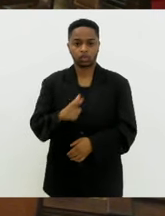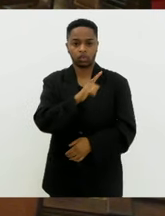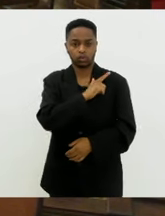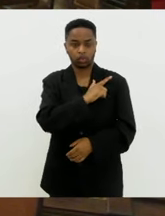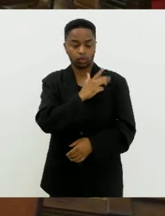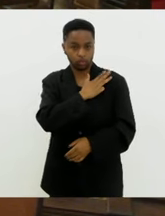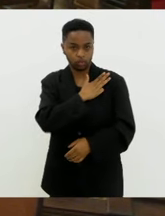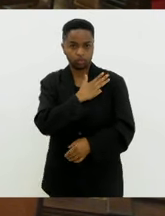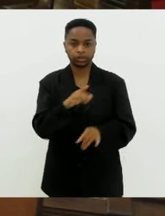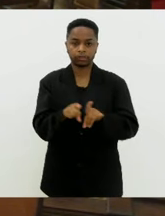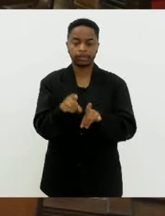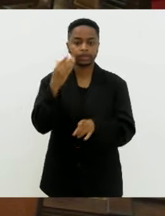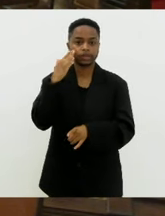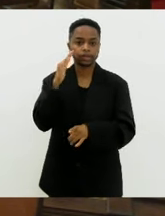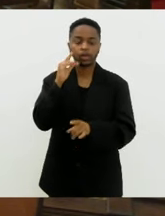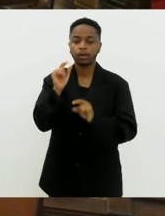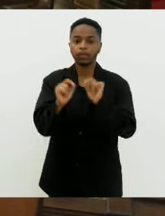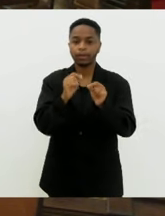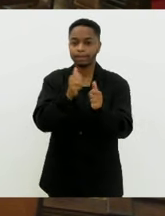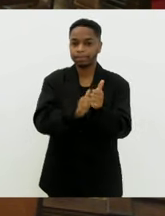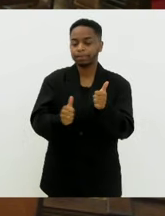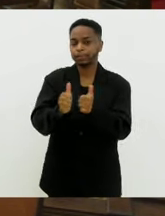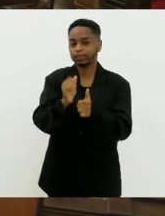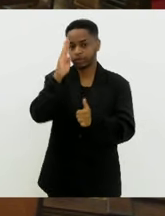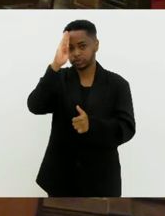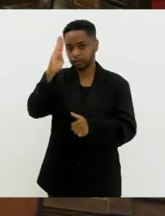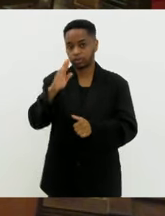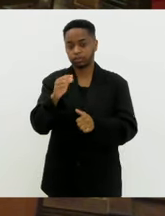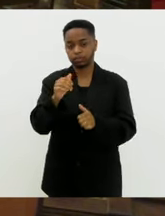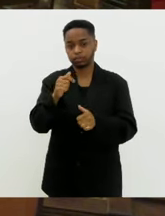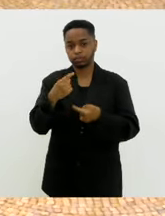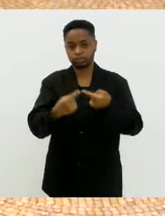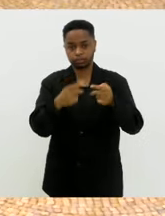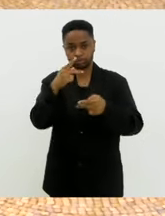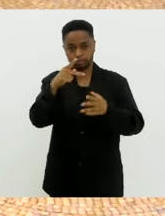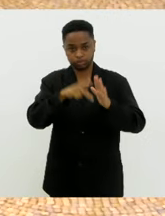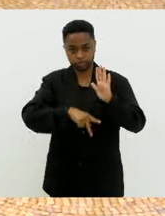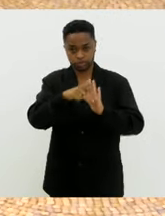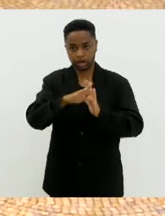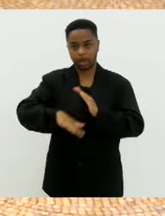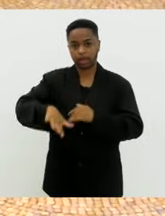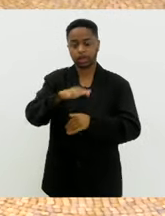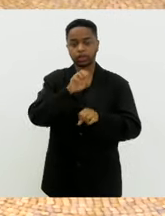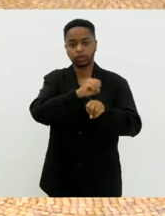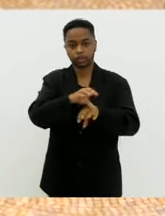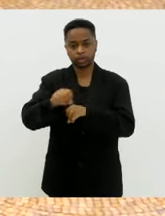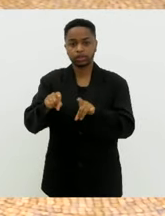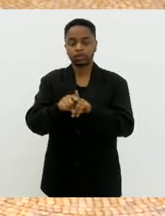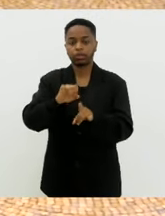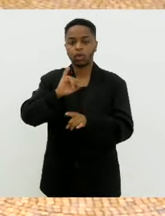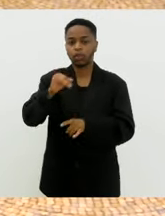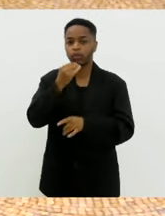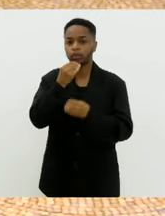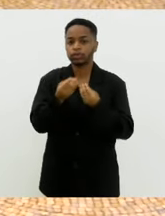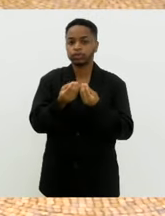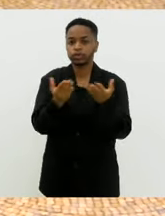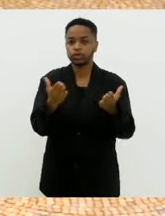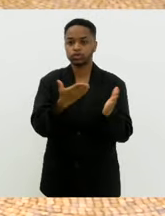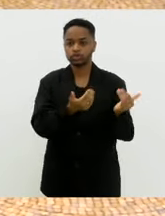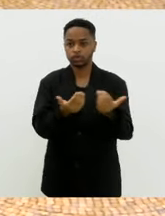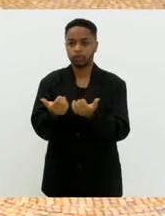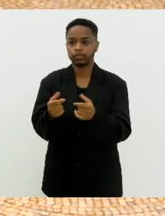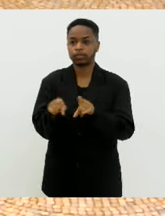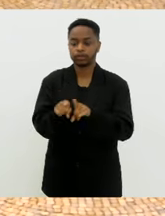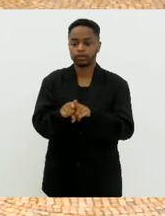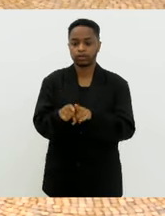de priorizar projetos como no campo da educação, de oportunidade para a nossa juventude e também na área de moradia. Retornar aí, entregar